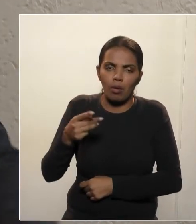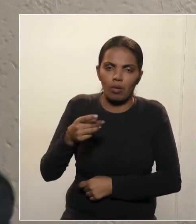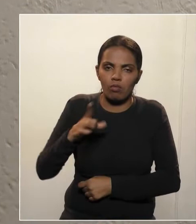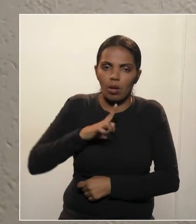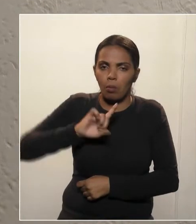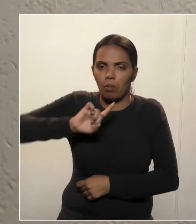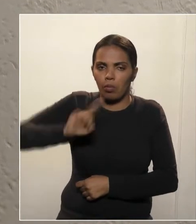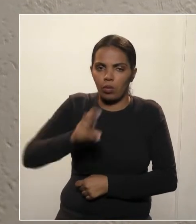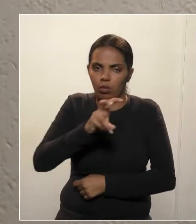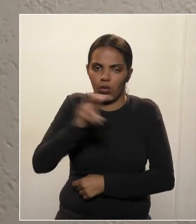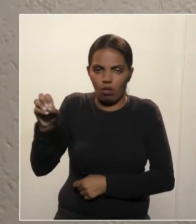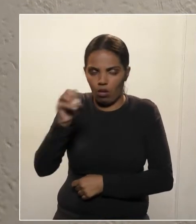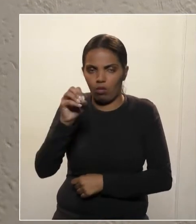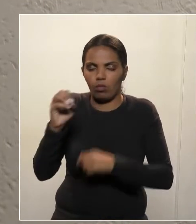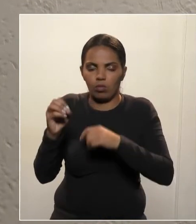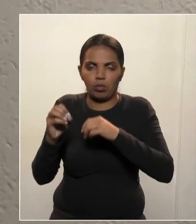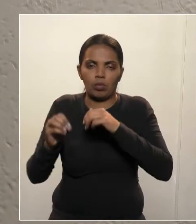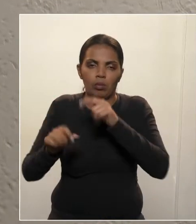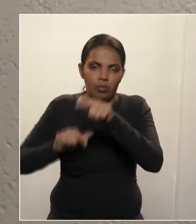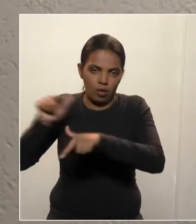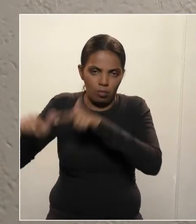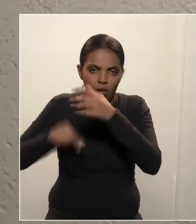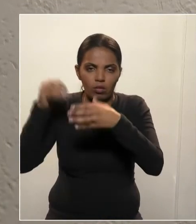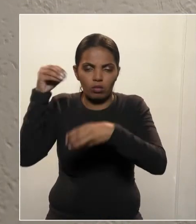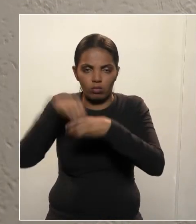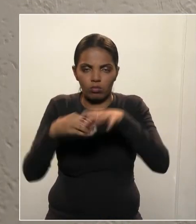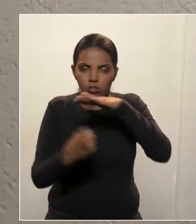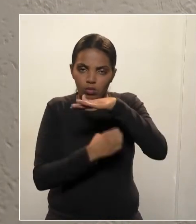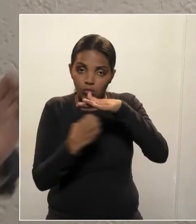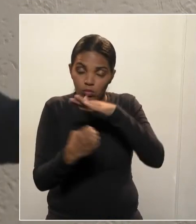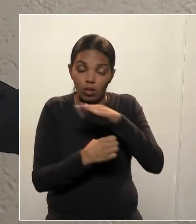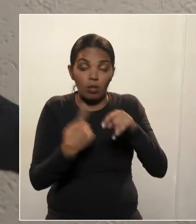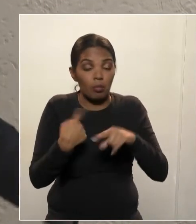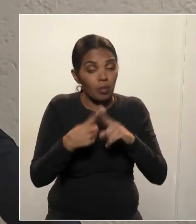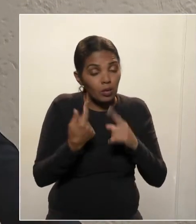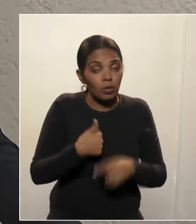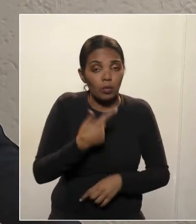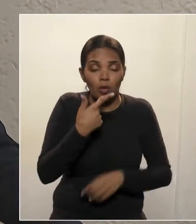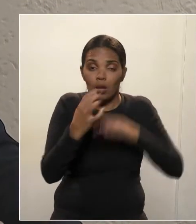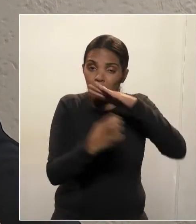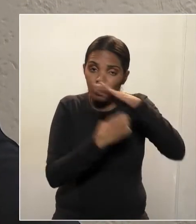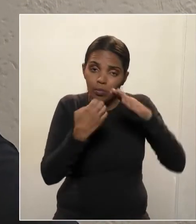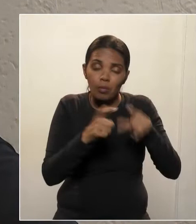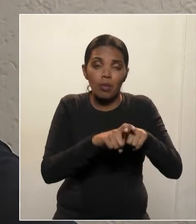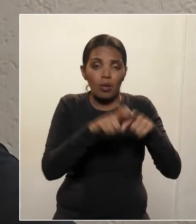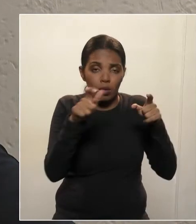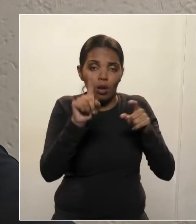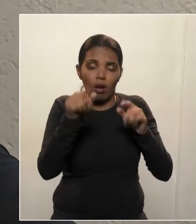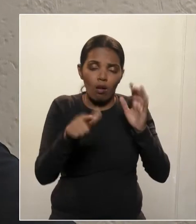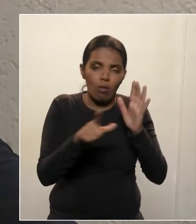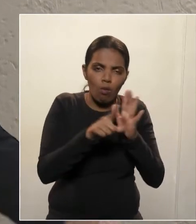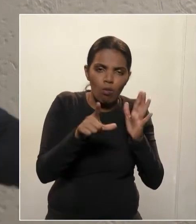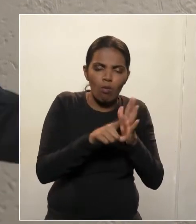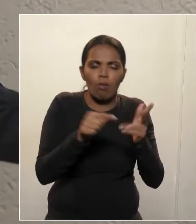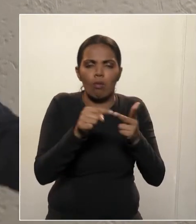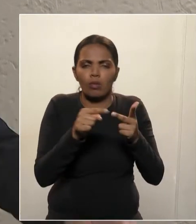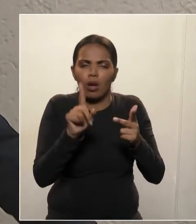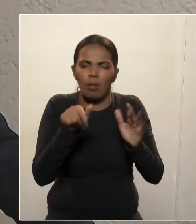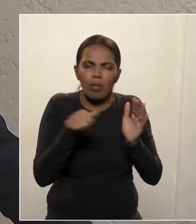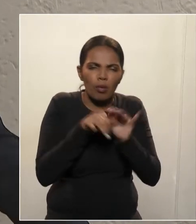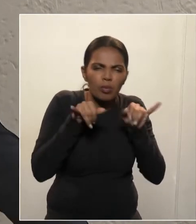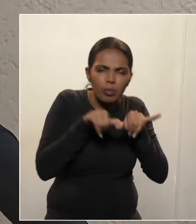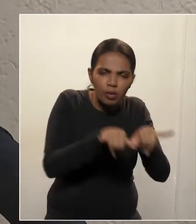A grande massa dos empresários, deputada do Venere, é o empresário de bairro, é o dono do mercadinho, é a dona do salão de beleza, é a